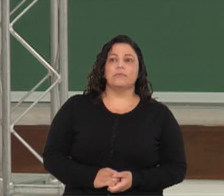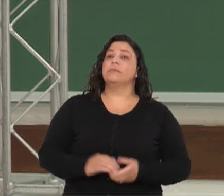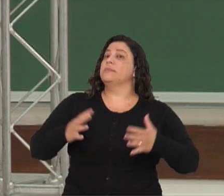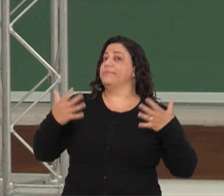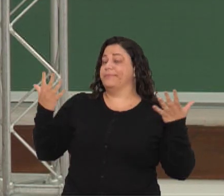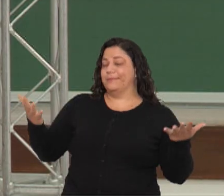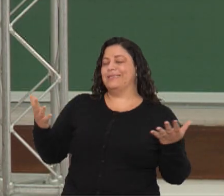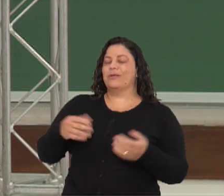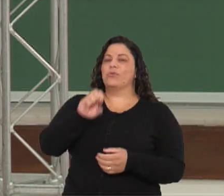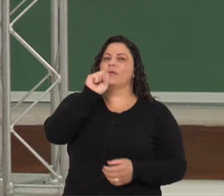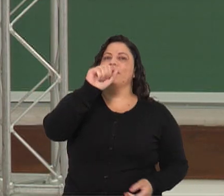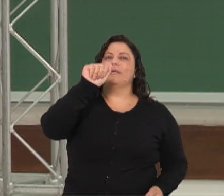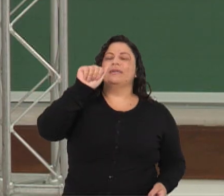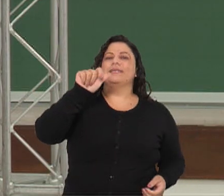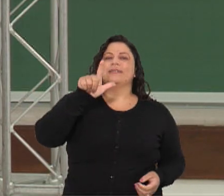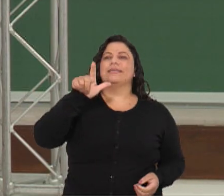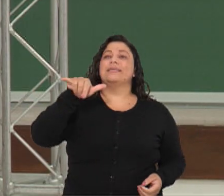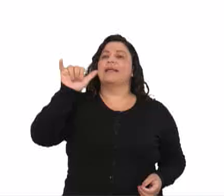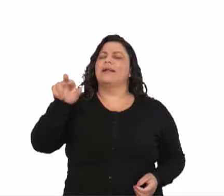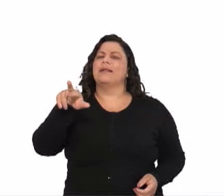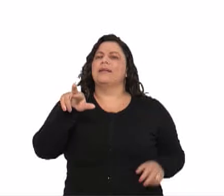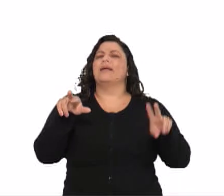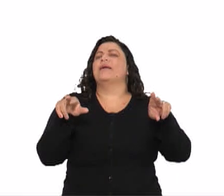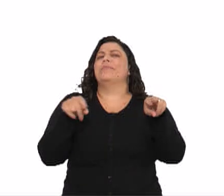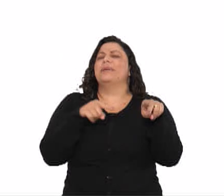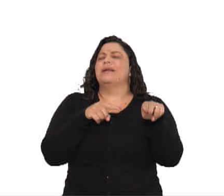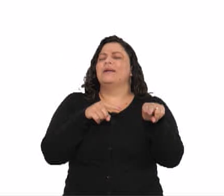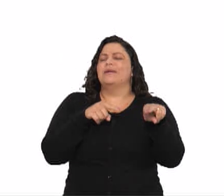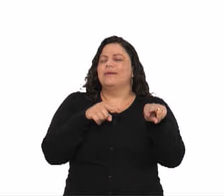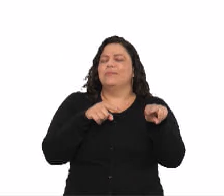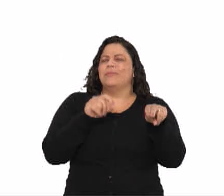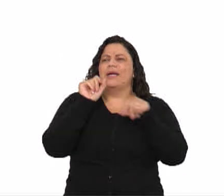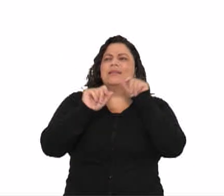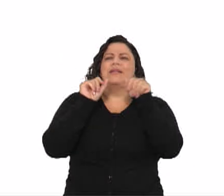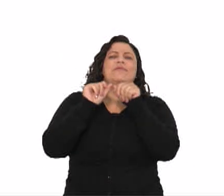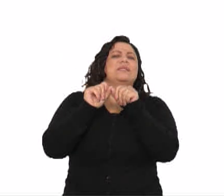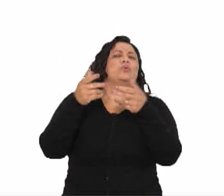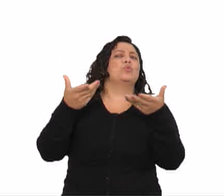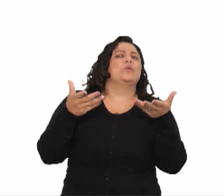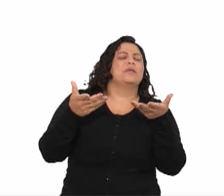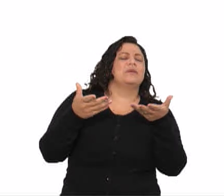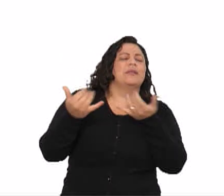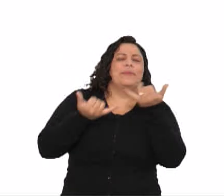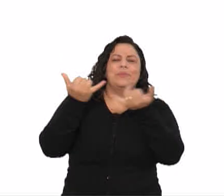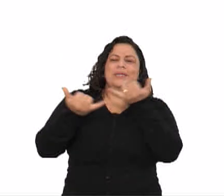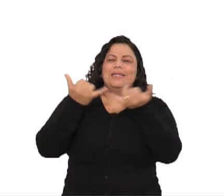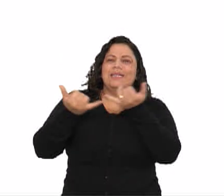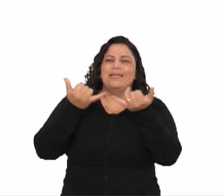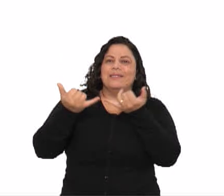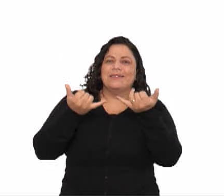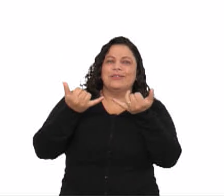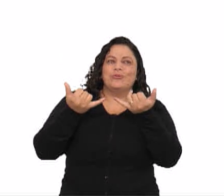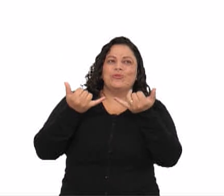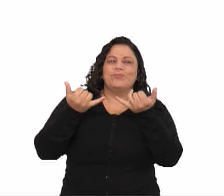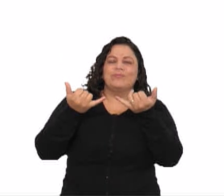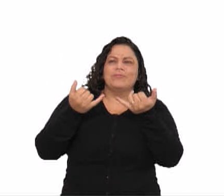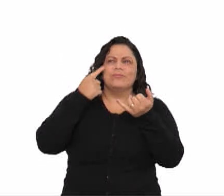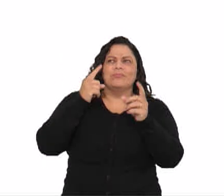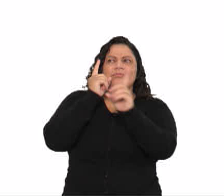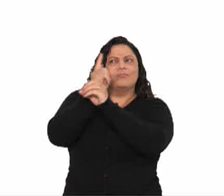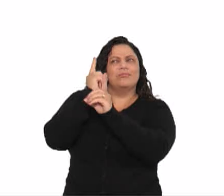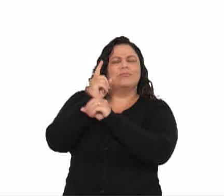Então, Sally is my sister, Sally é minha irmã. She's playing with me, ela está brincando comigo. Vamos, antes da gente encontrar a